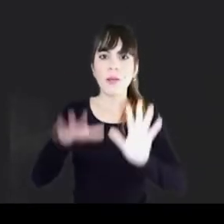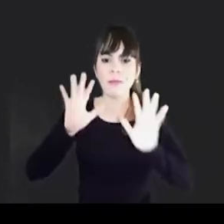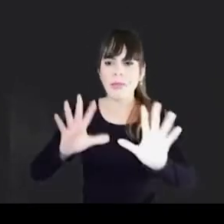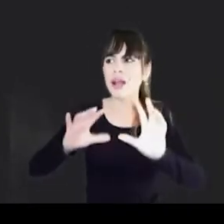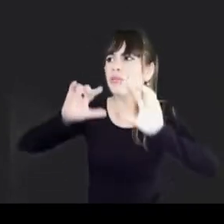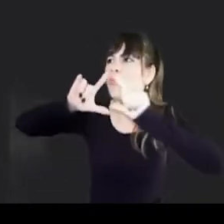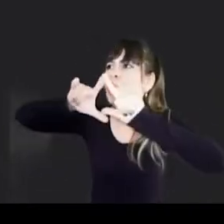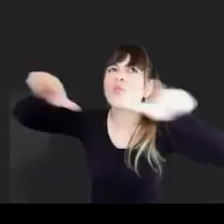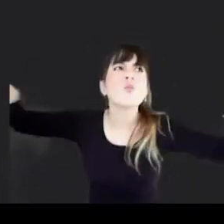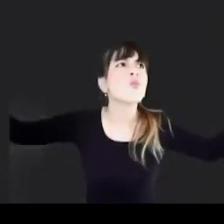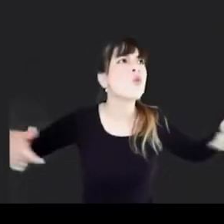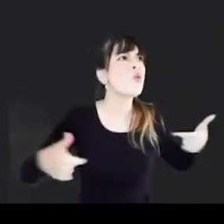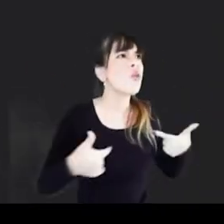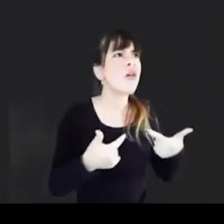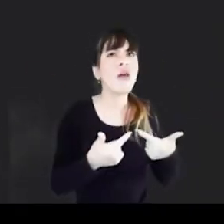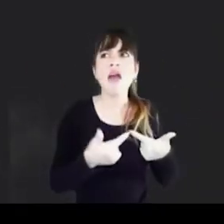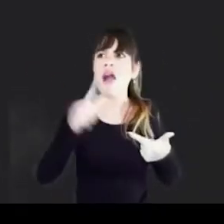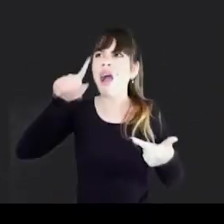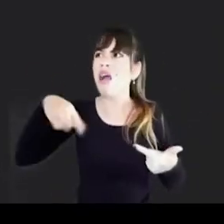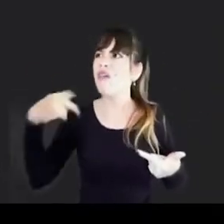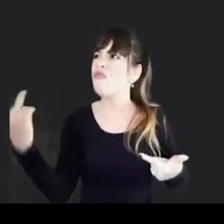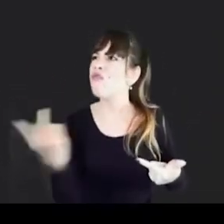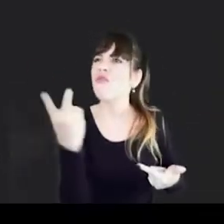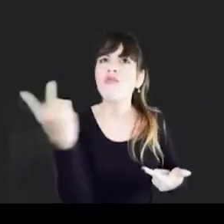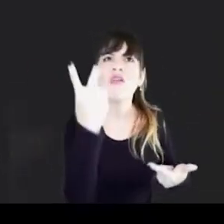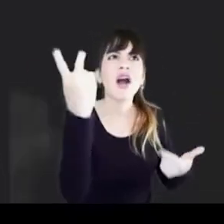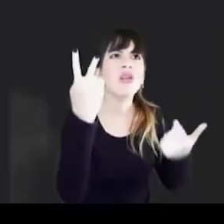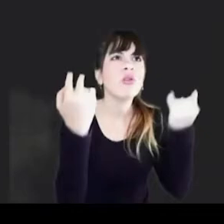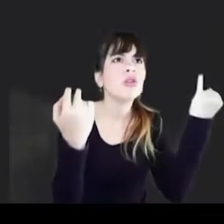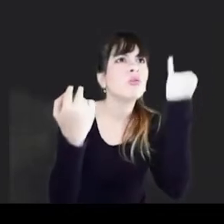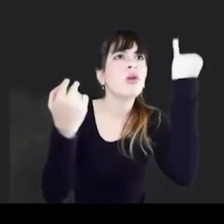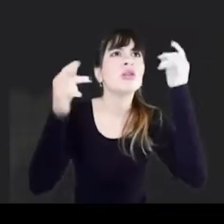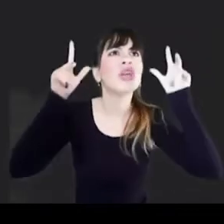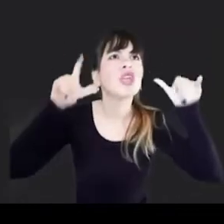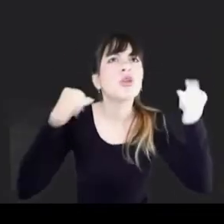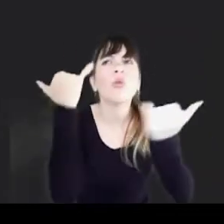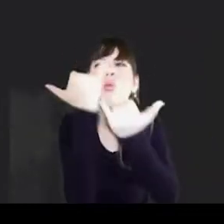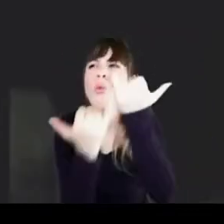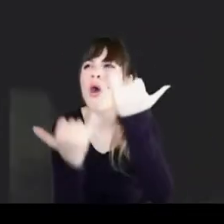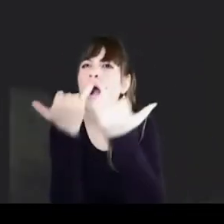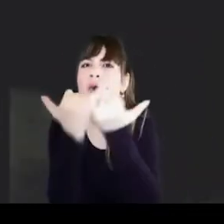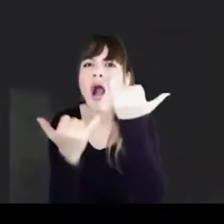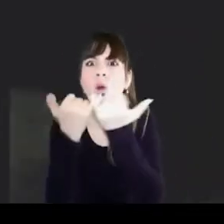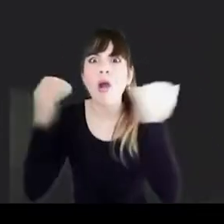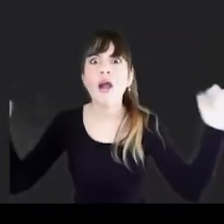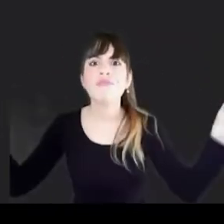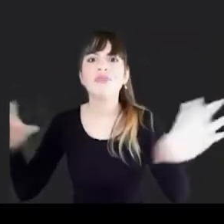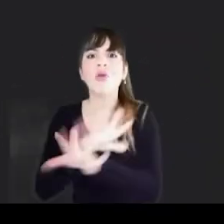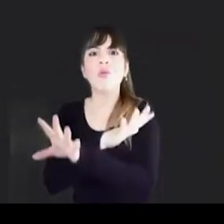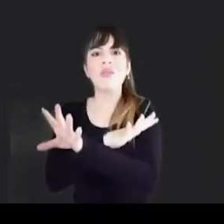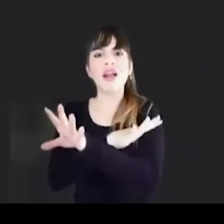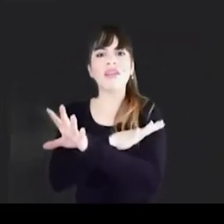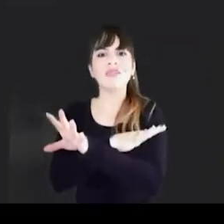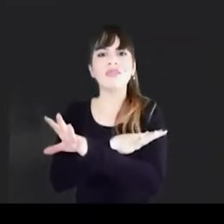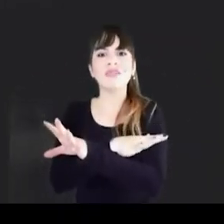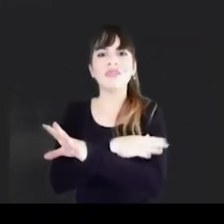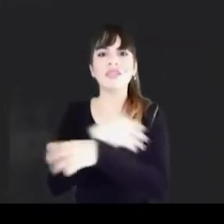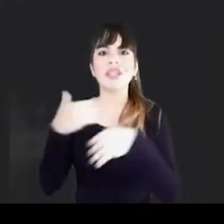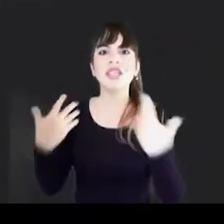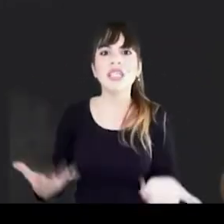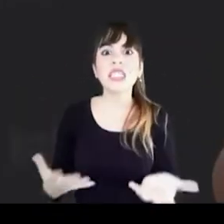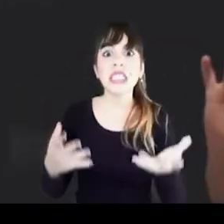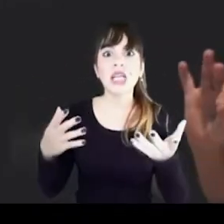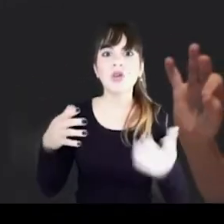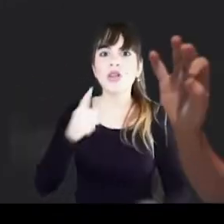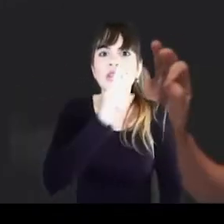ter. Mas o vazio tem o valor e a semelhança do pleno. Então,